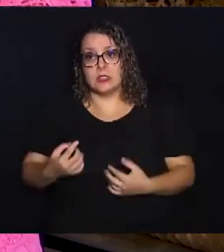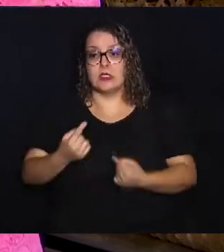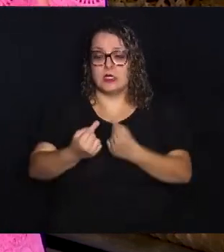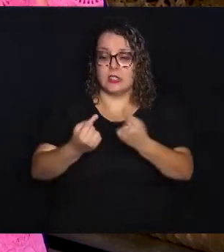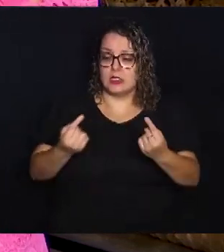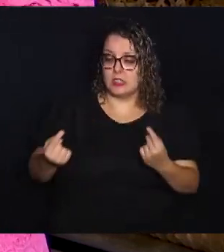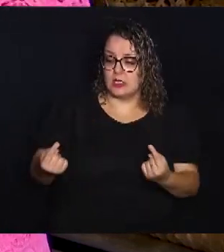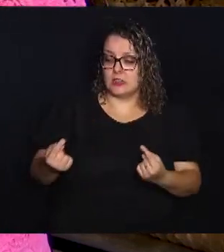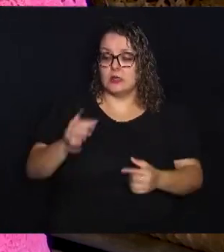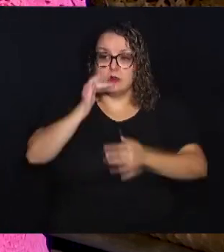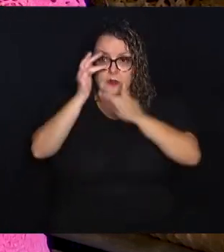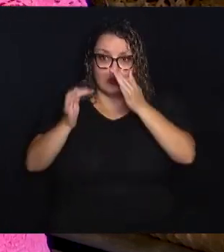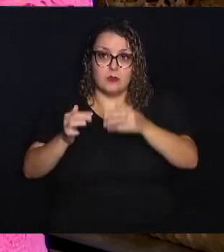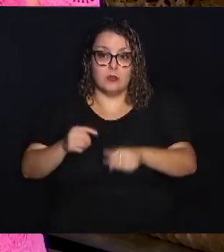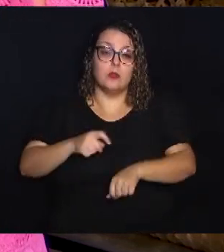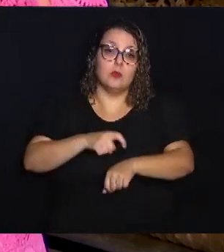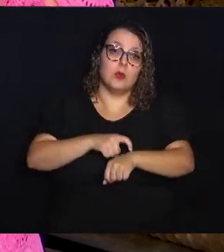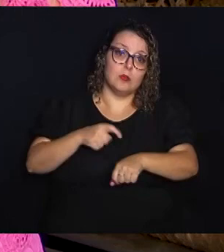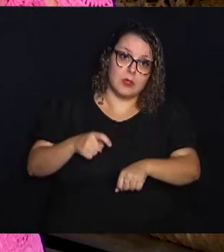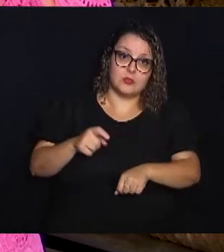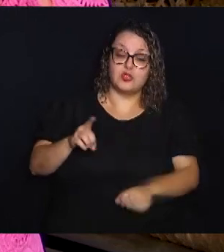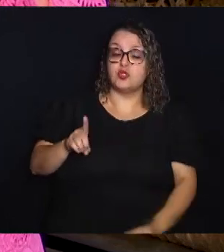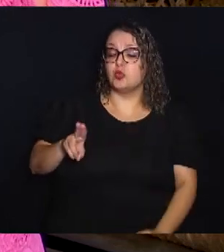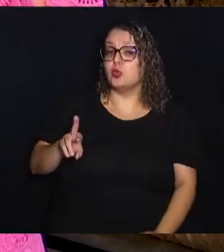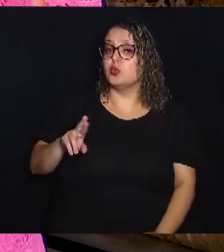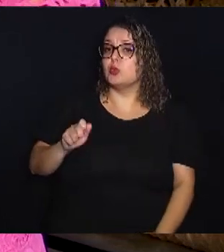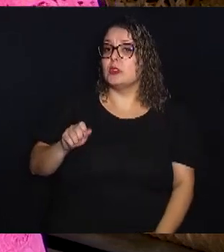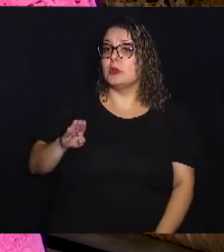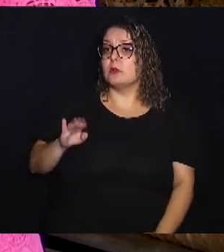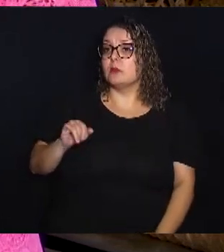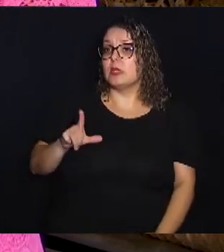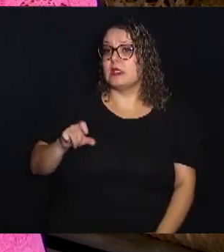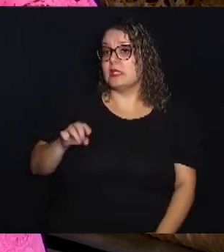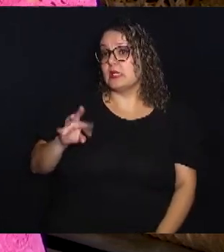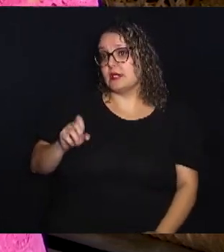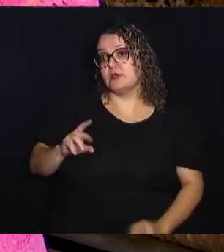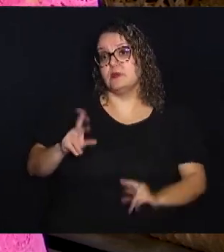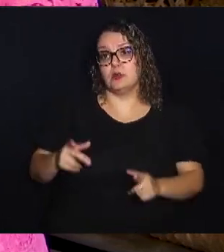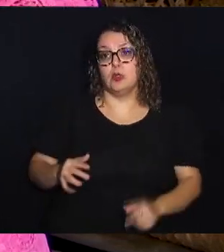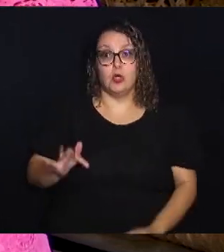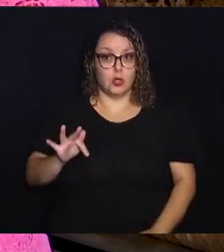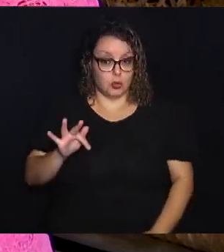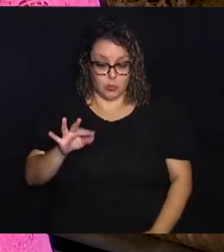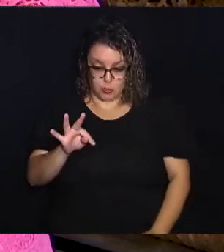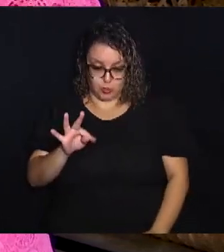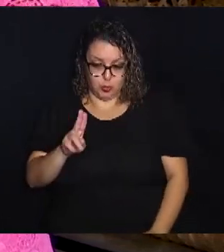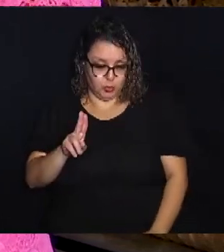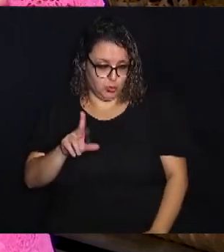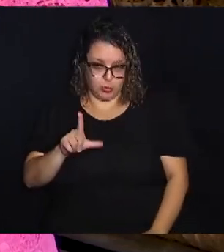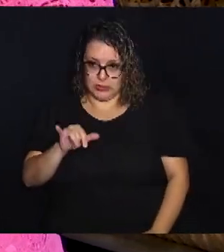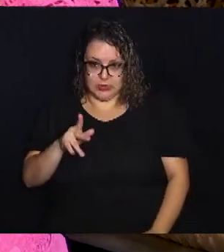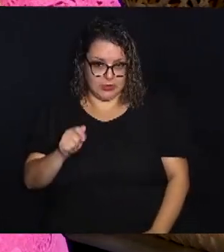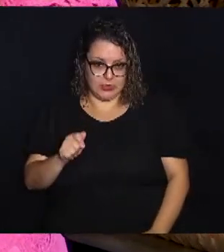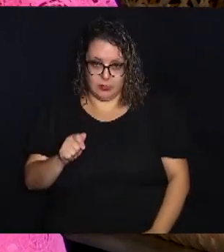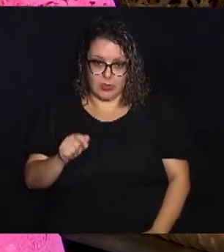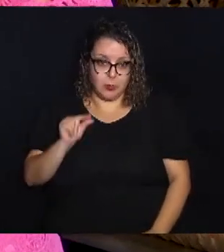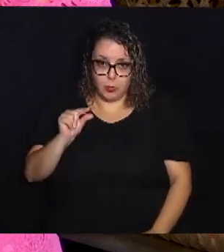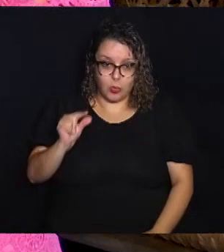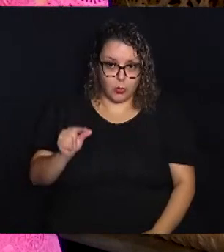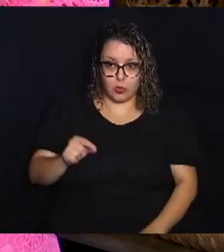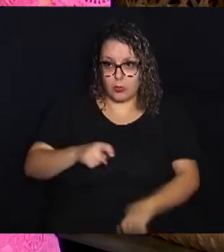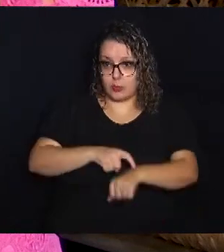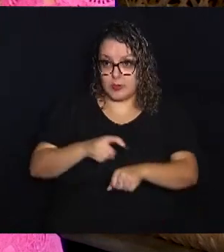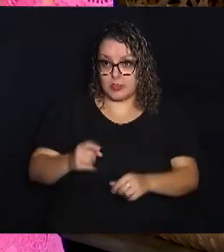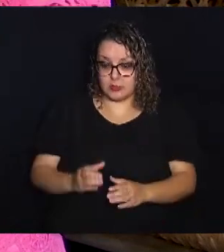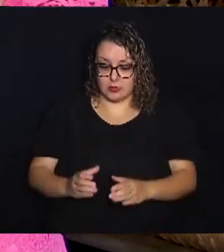cliente que cada flor tem uma durabilidade diferente também, né? Então, uma tulipa, por exemplo, não dura tantos dias assim.